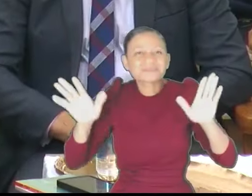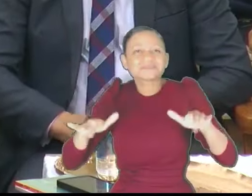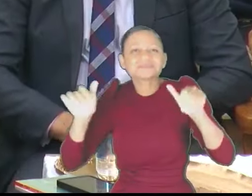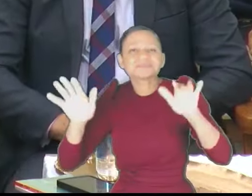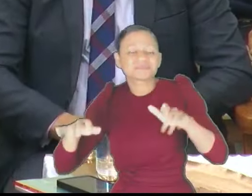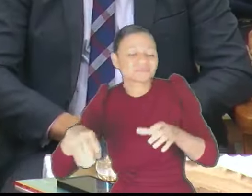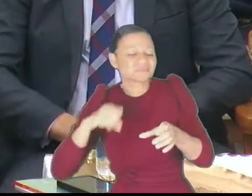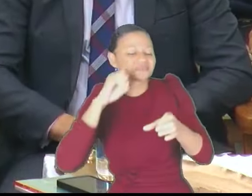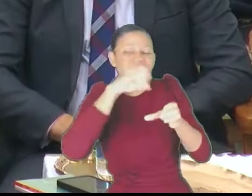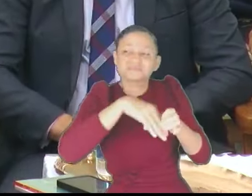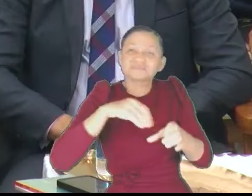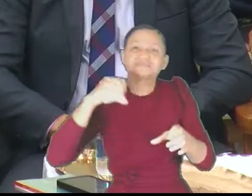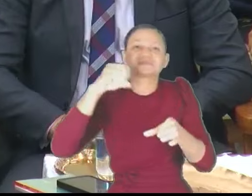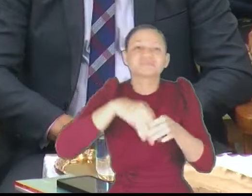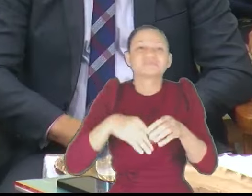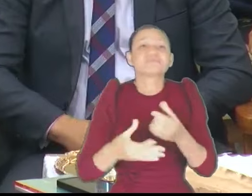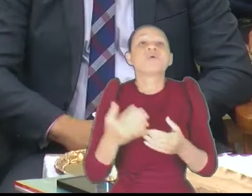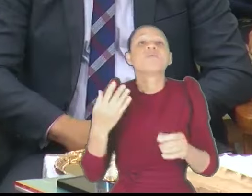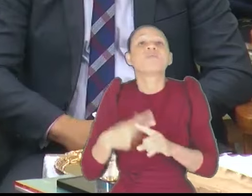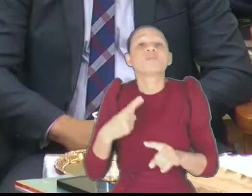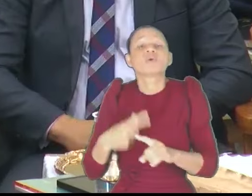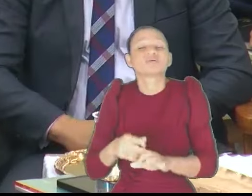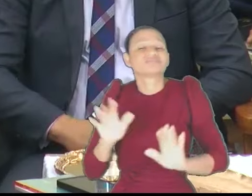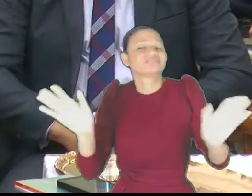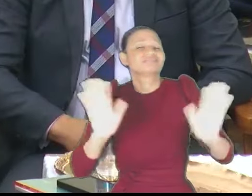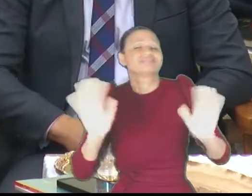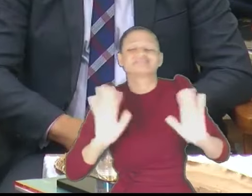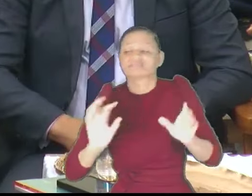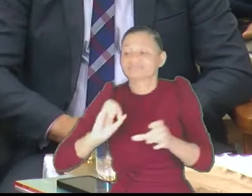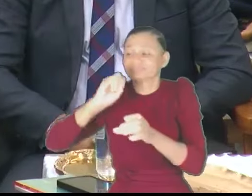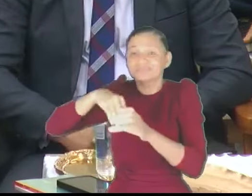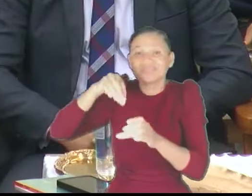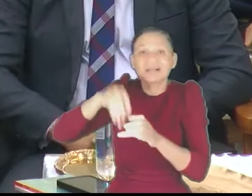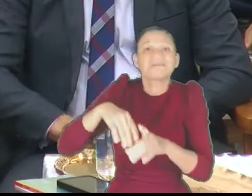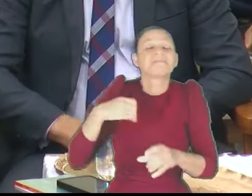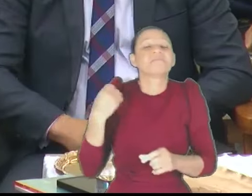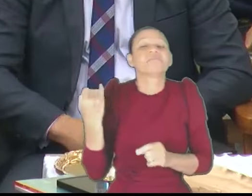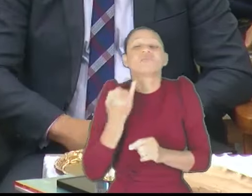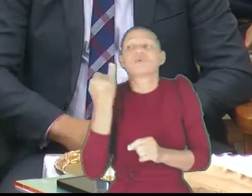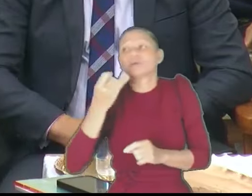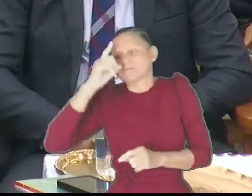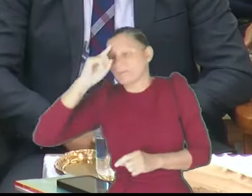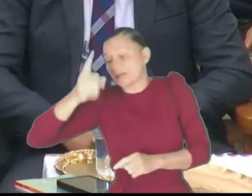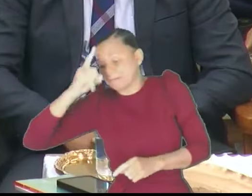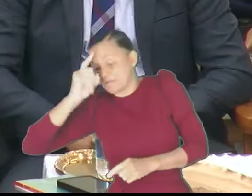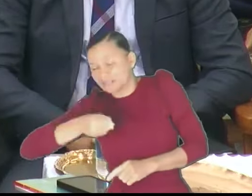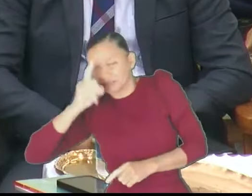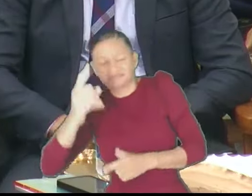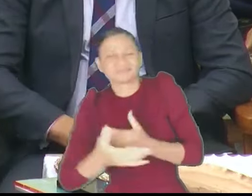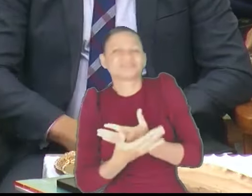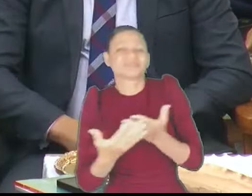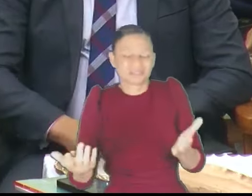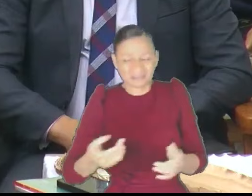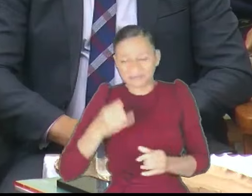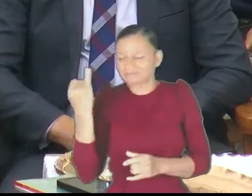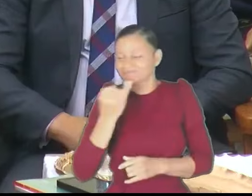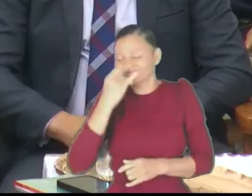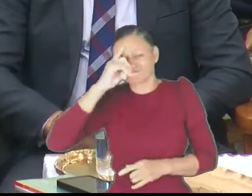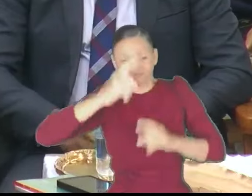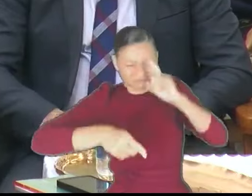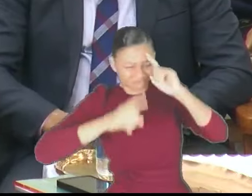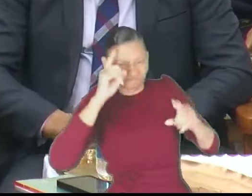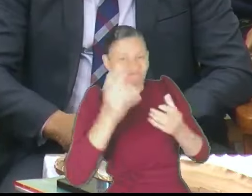é os corvos de Jeová. Por quê? Porque não importa quem está trazendo, importa quem está mandando, importa quem está mandando, importa quem está